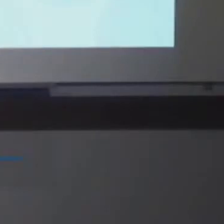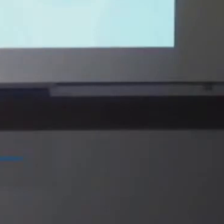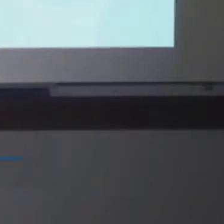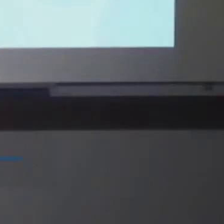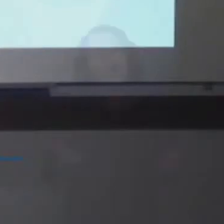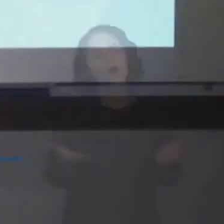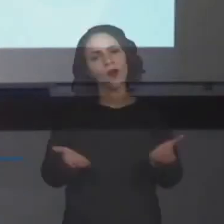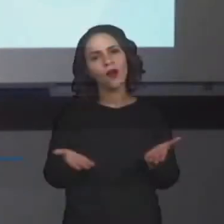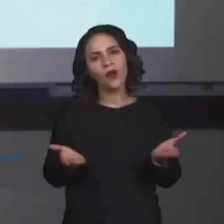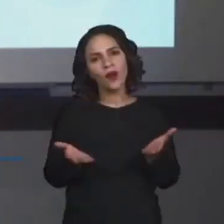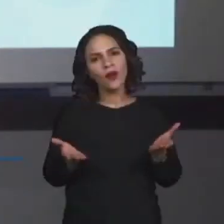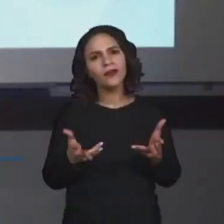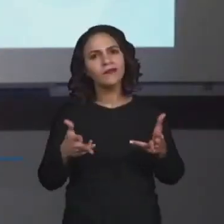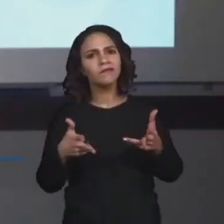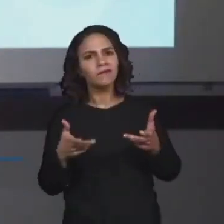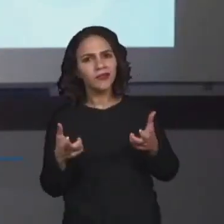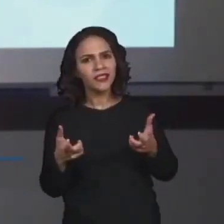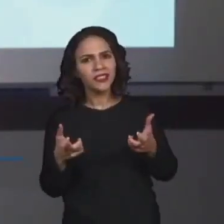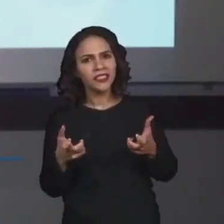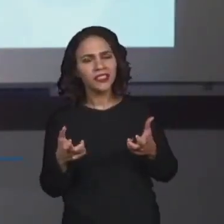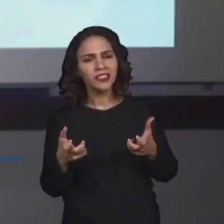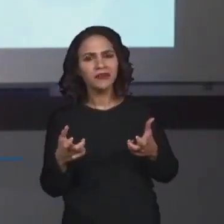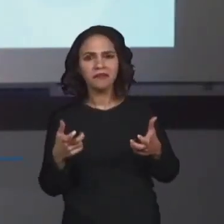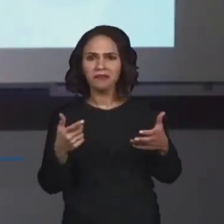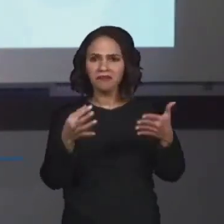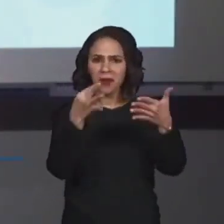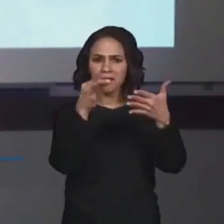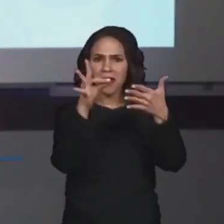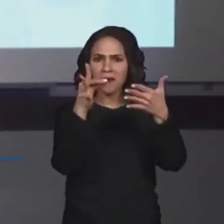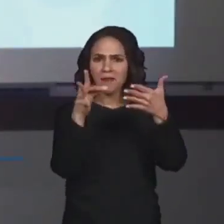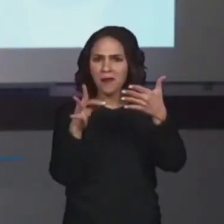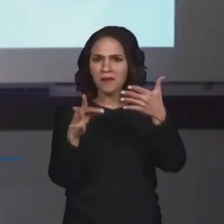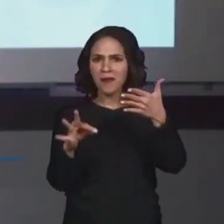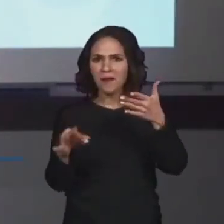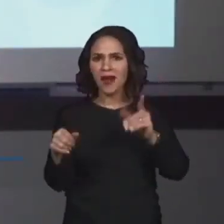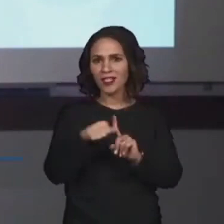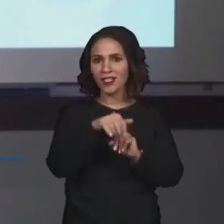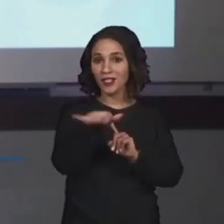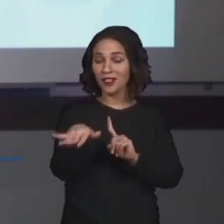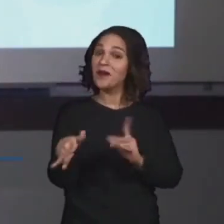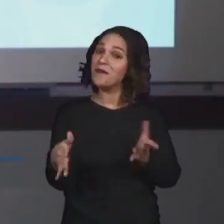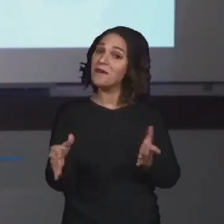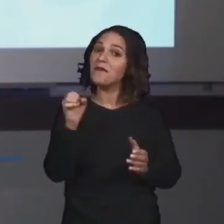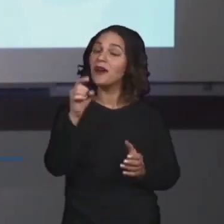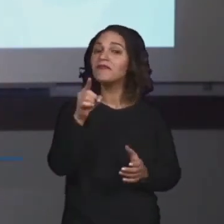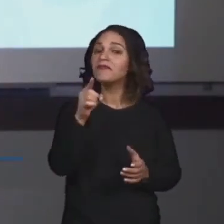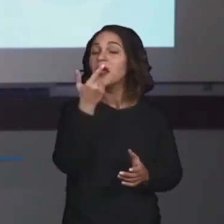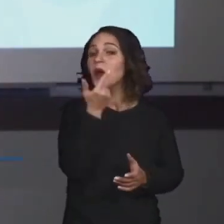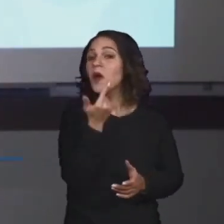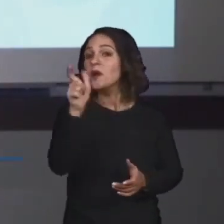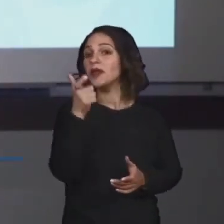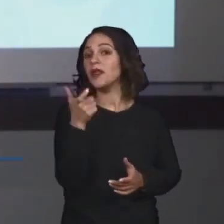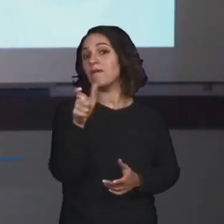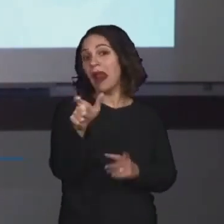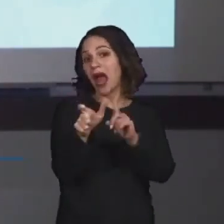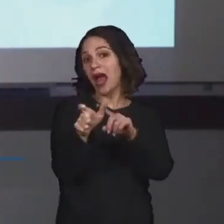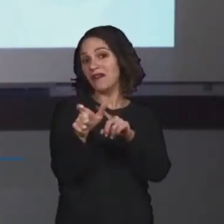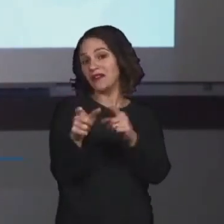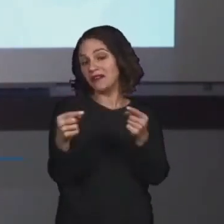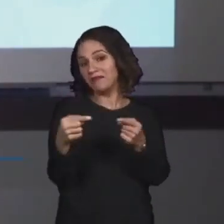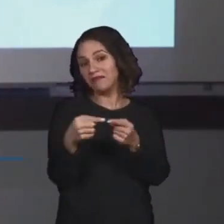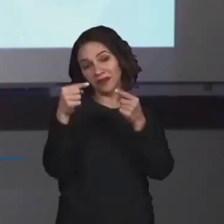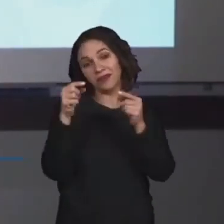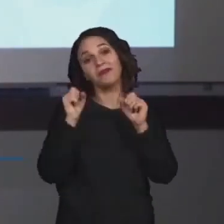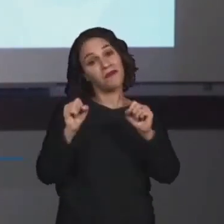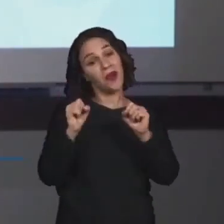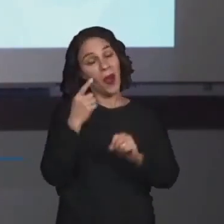Vejam aí, vejam se a professora acertou todas as gírias. Pode ser que vocês consigam outras para colocar